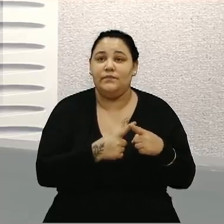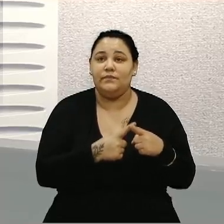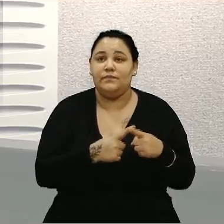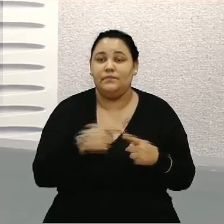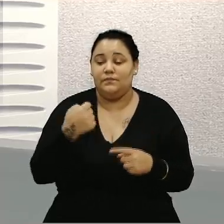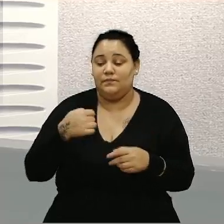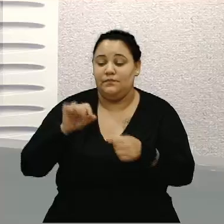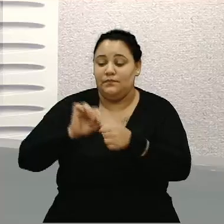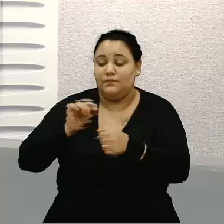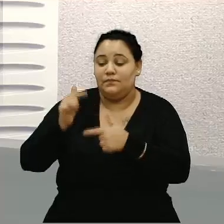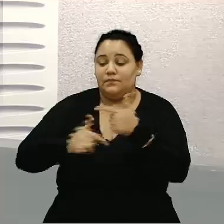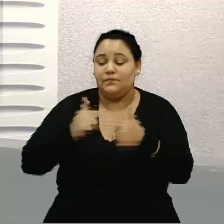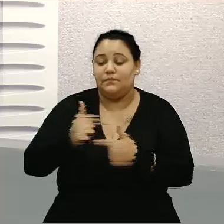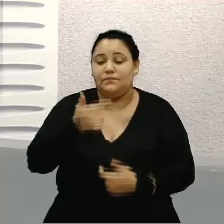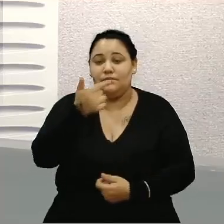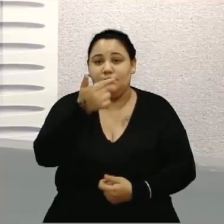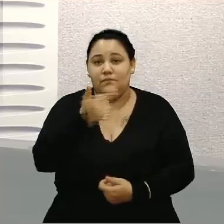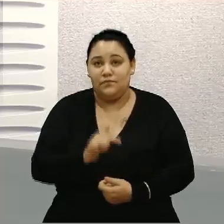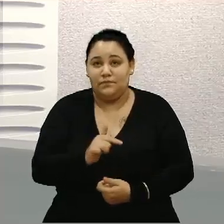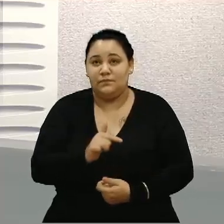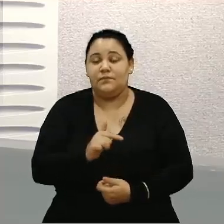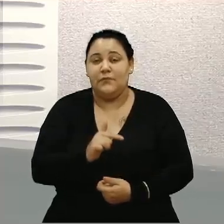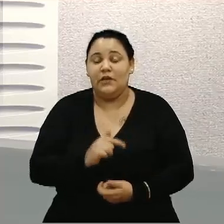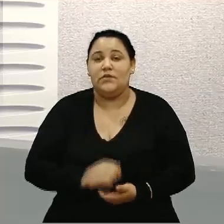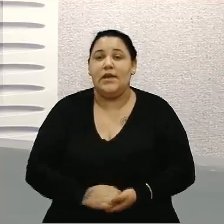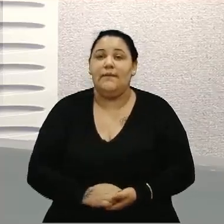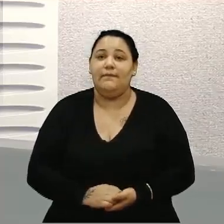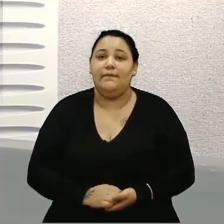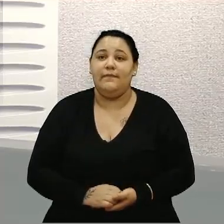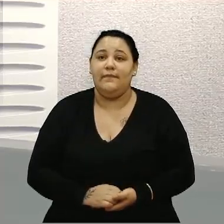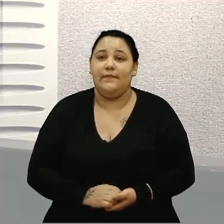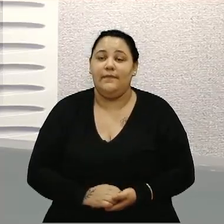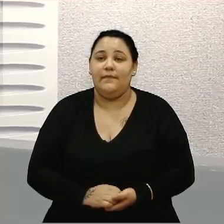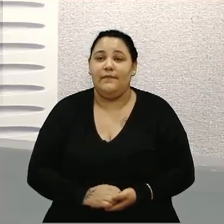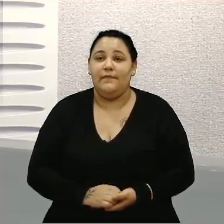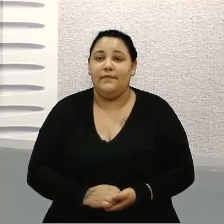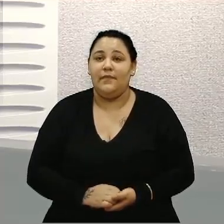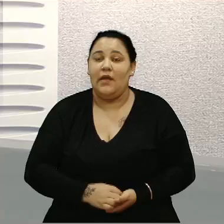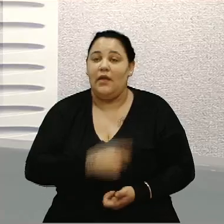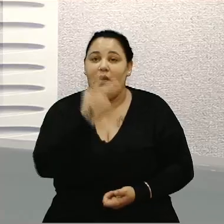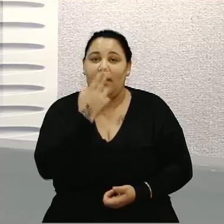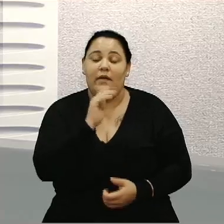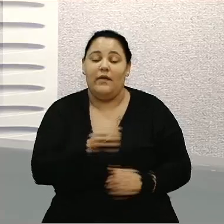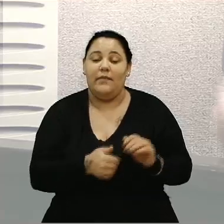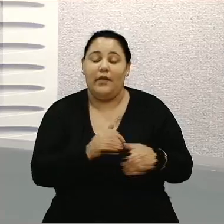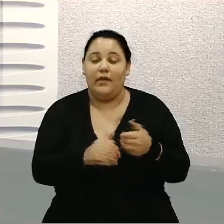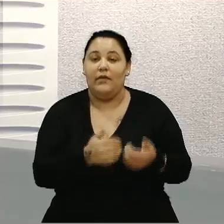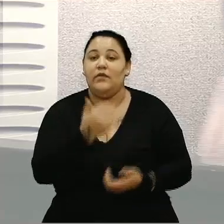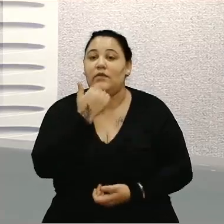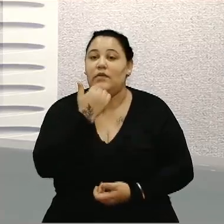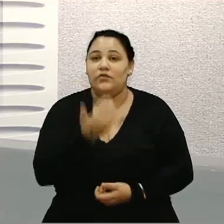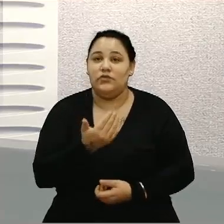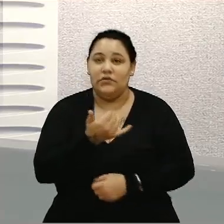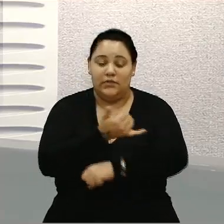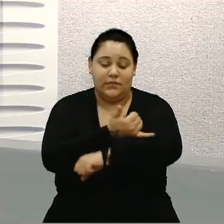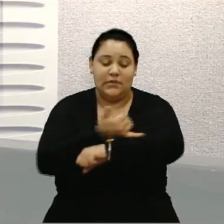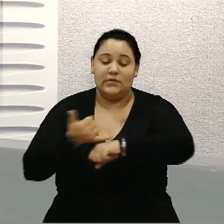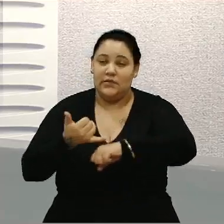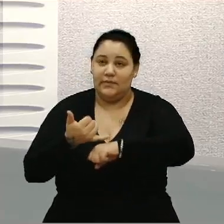dinheiro público que vai fora, tem que fazer bem feito uma vez só, que nem nos buracos. Não adianta passar com um caminhão dando uma pasada